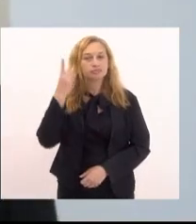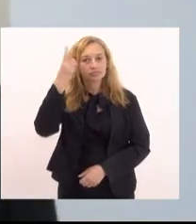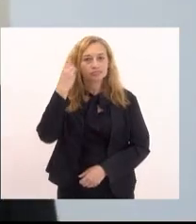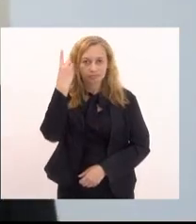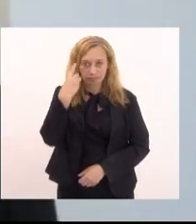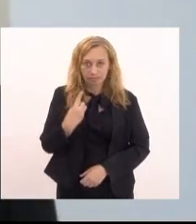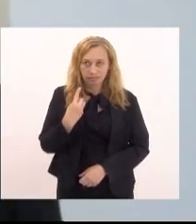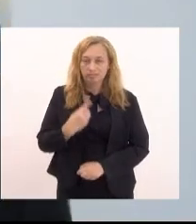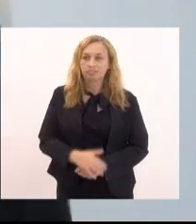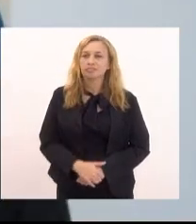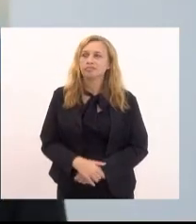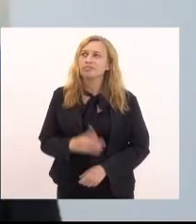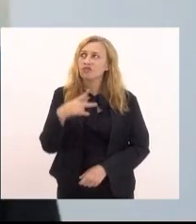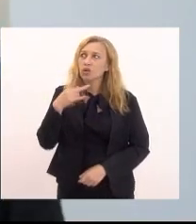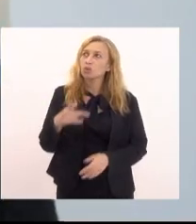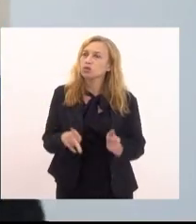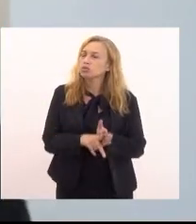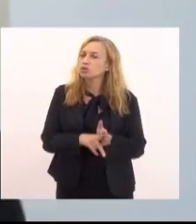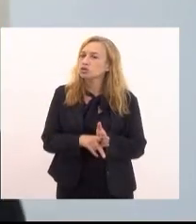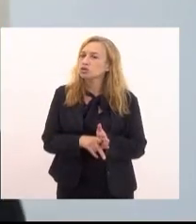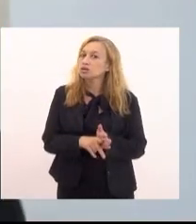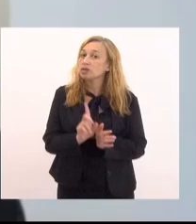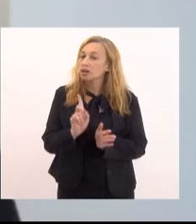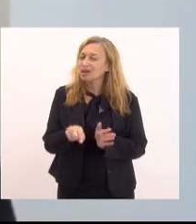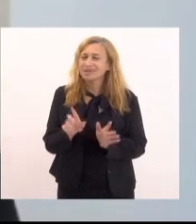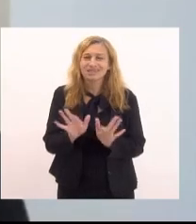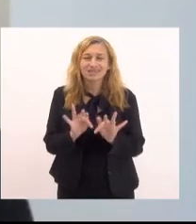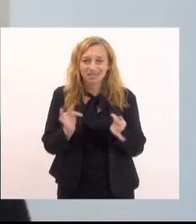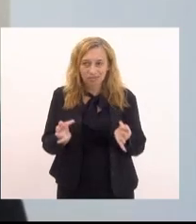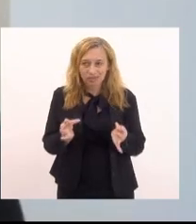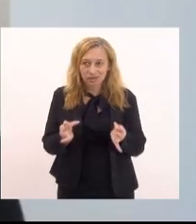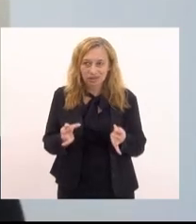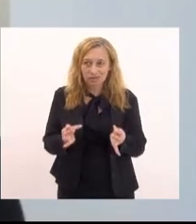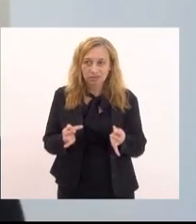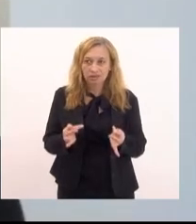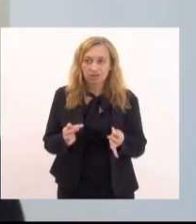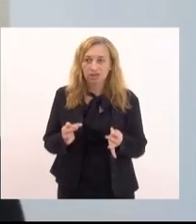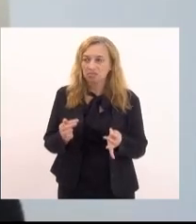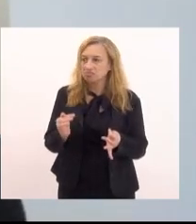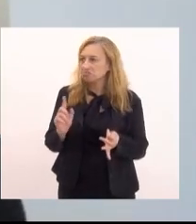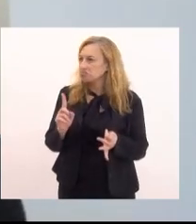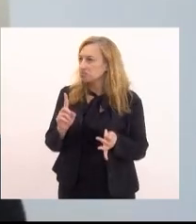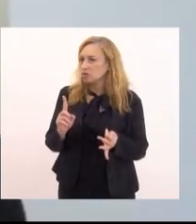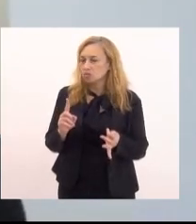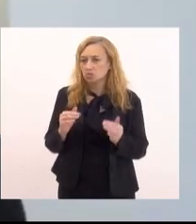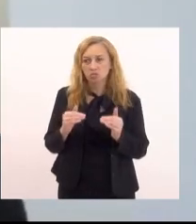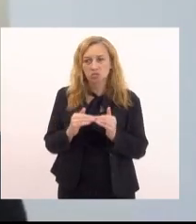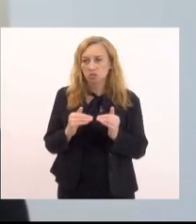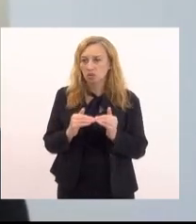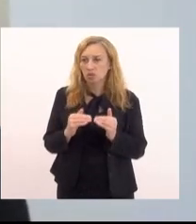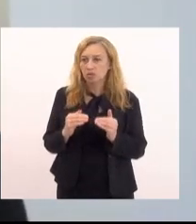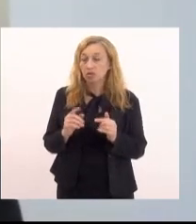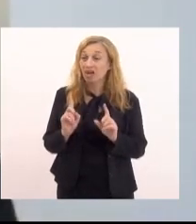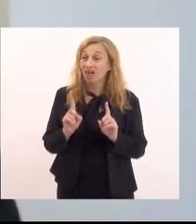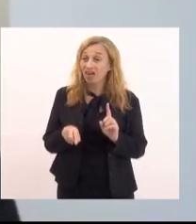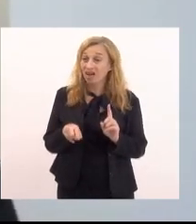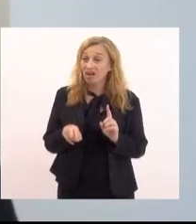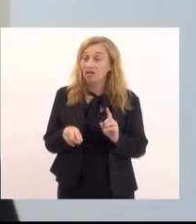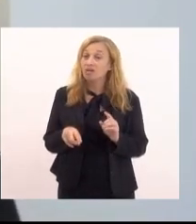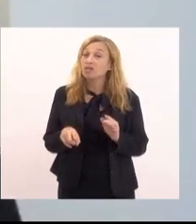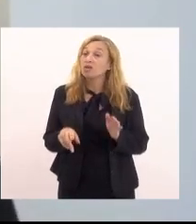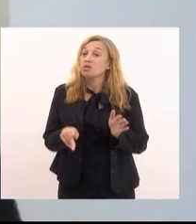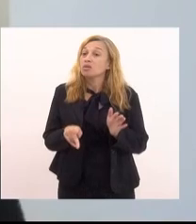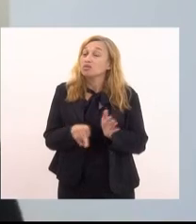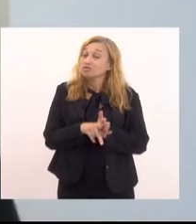Monteiro falou que esse projeto era um projeto muito simples, que eu discordo, esse é um projeto muito, muito